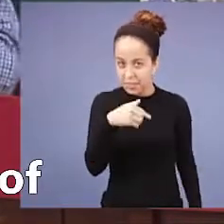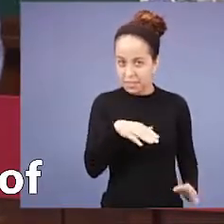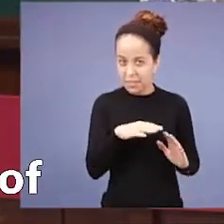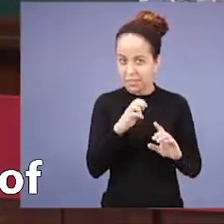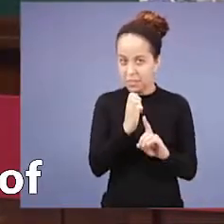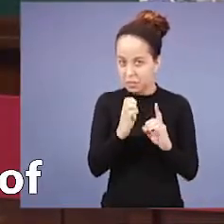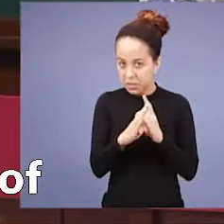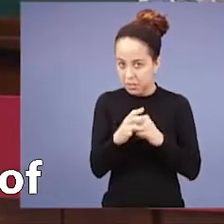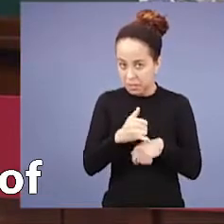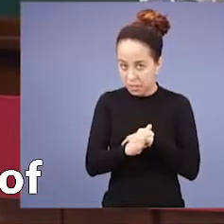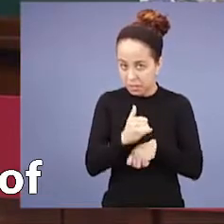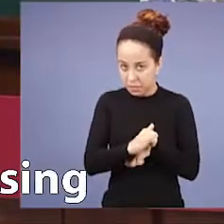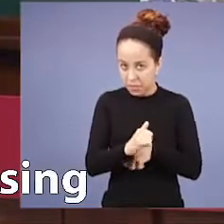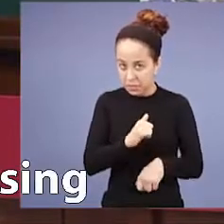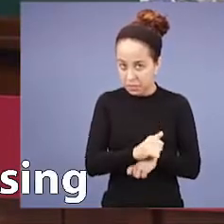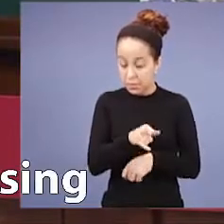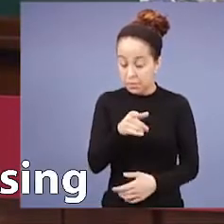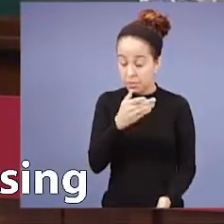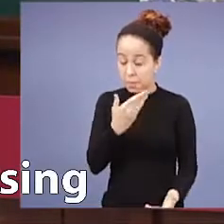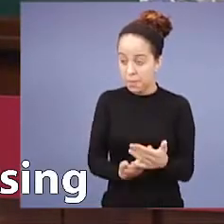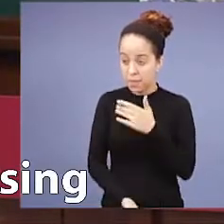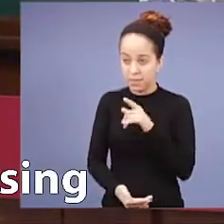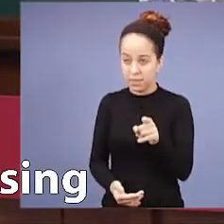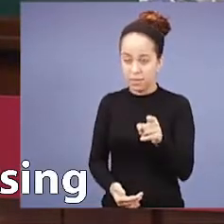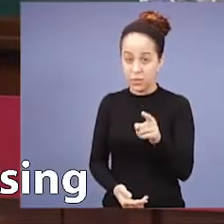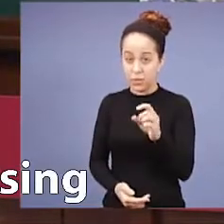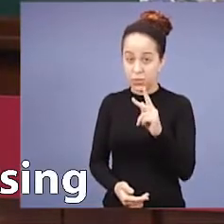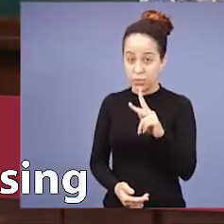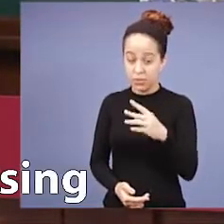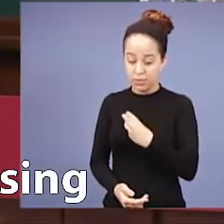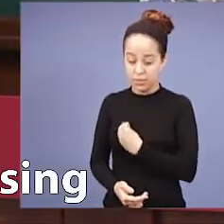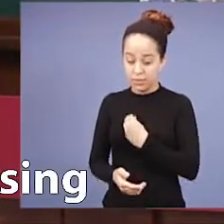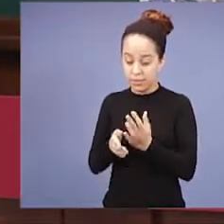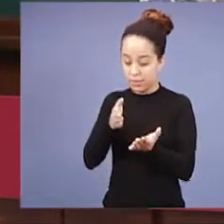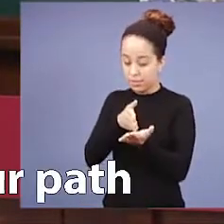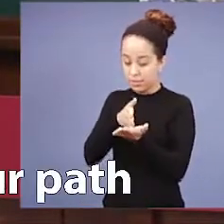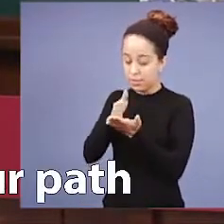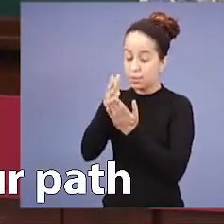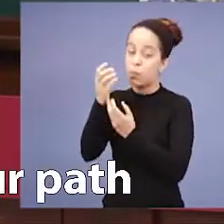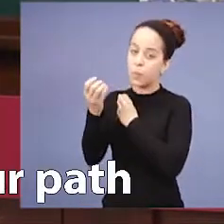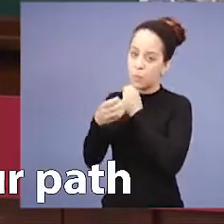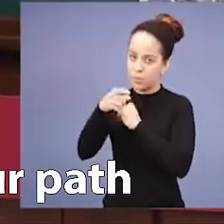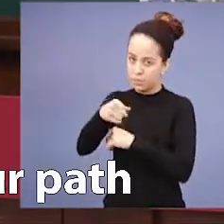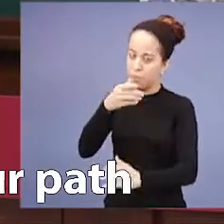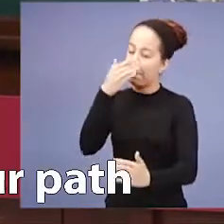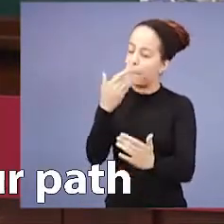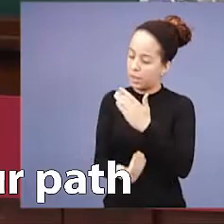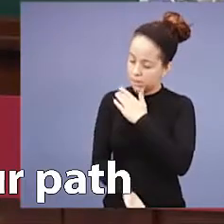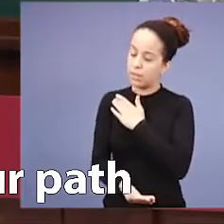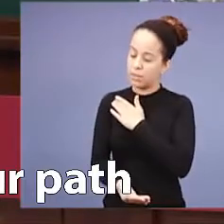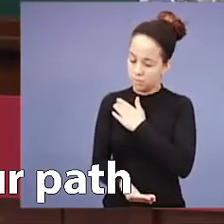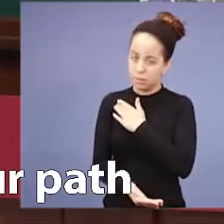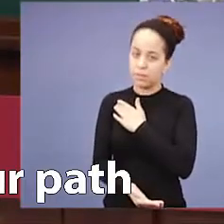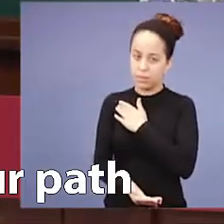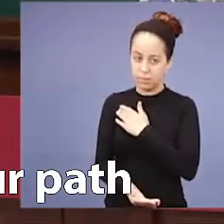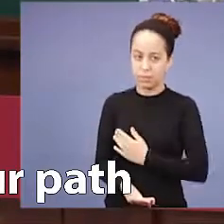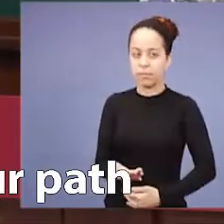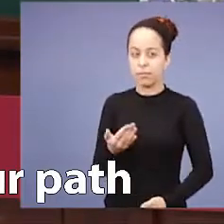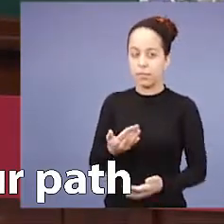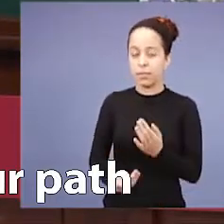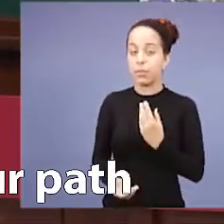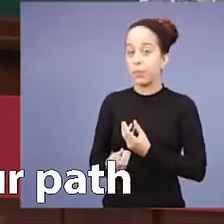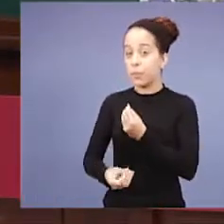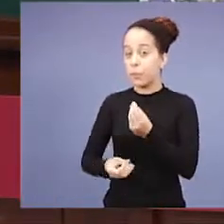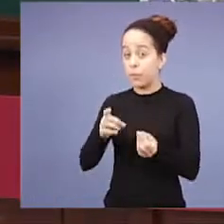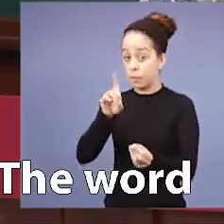perdendo um caminho o rumo da sua vida para esse tempo tá perdendo aprendendo uma grande orientação